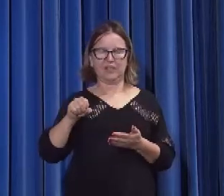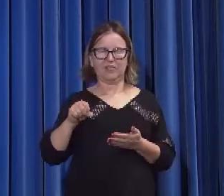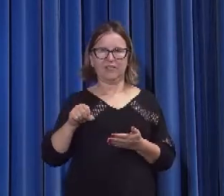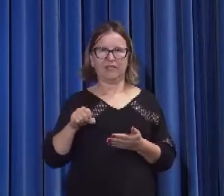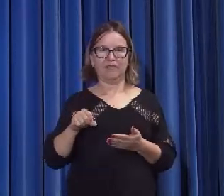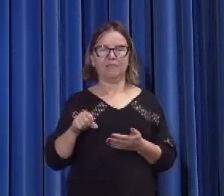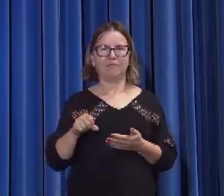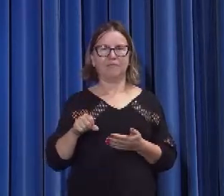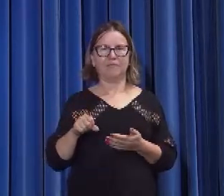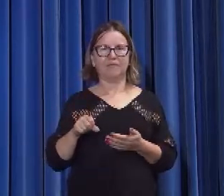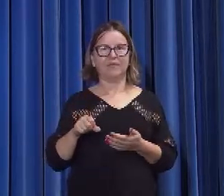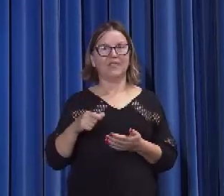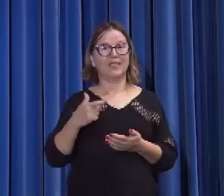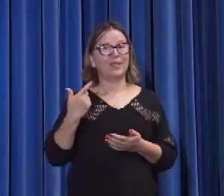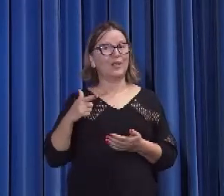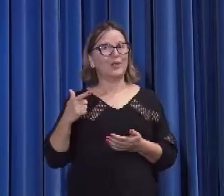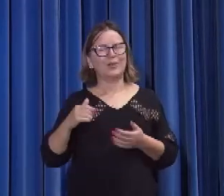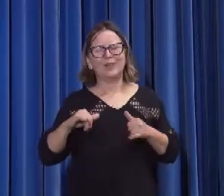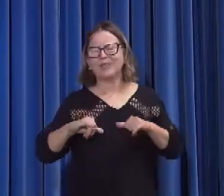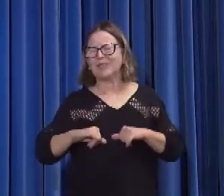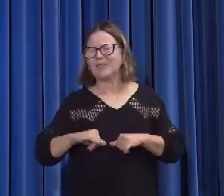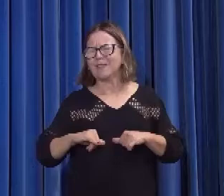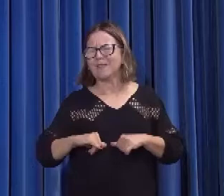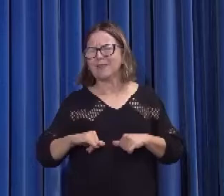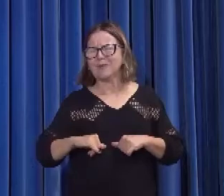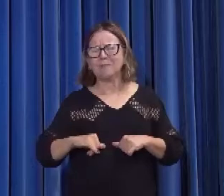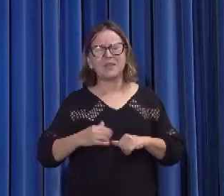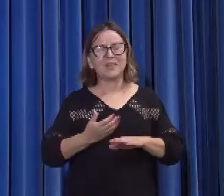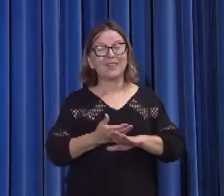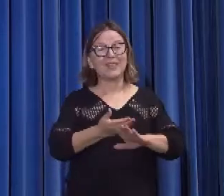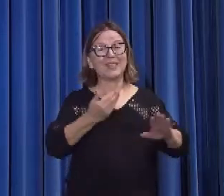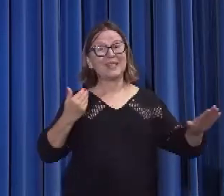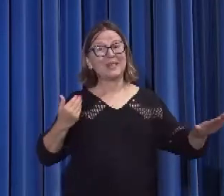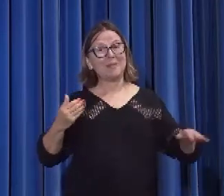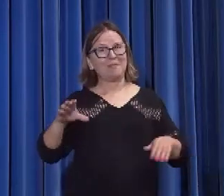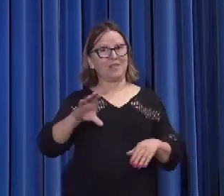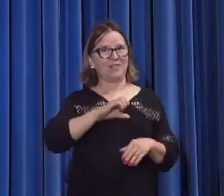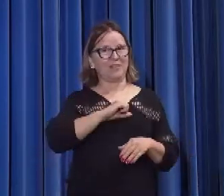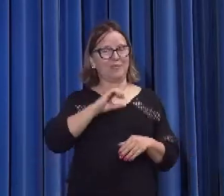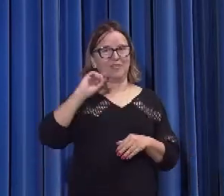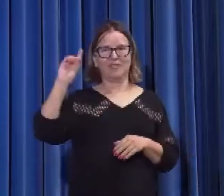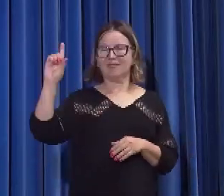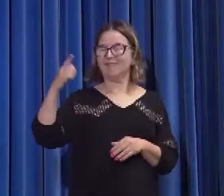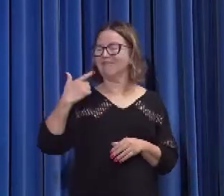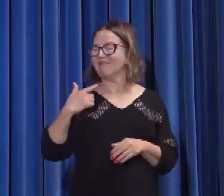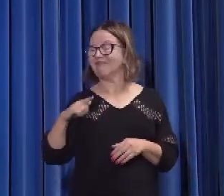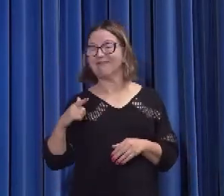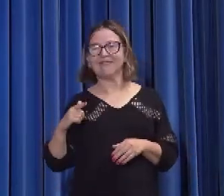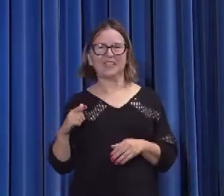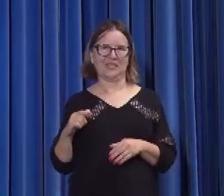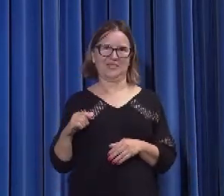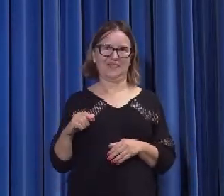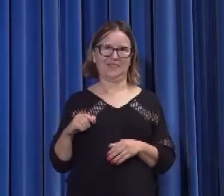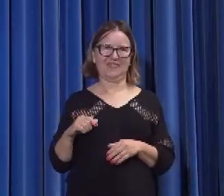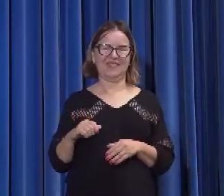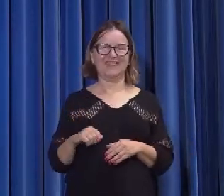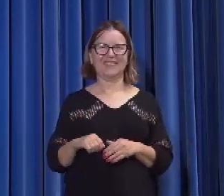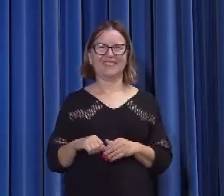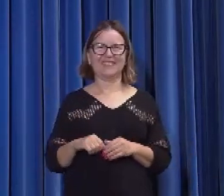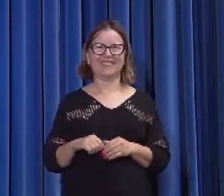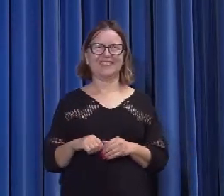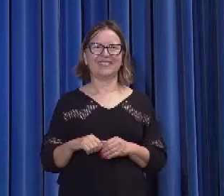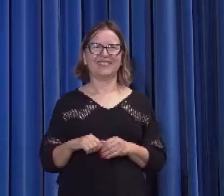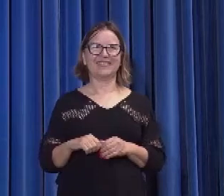sofrimento que nos separe do amor de Deus. Não há. Esse trecho aqui, que nós colocamos aqui, que